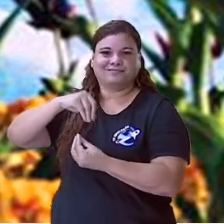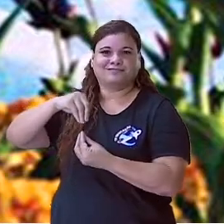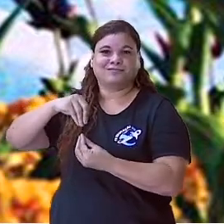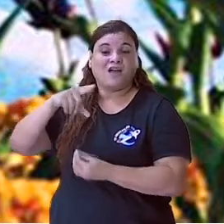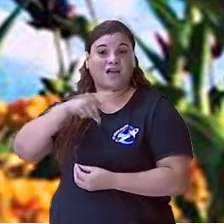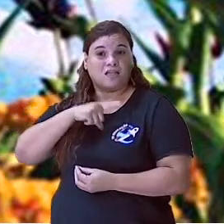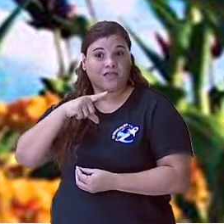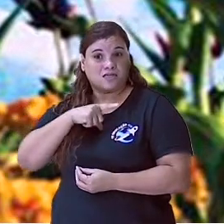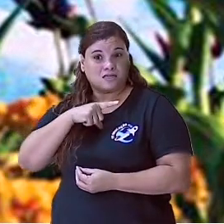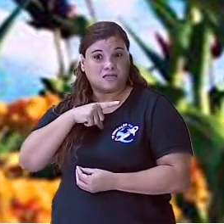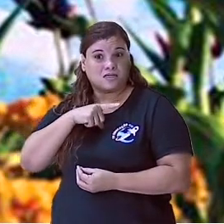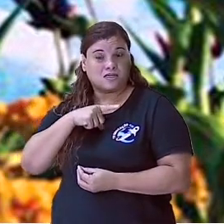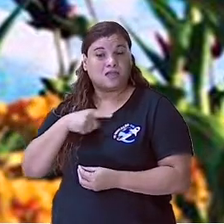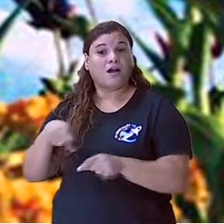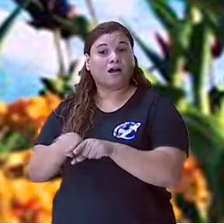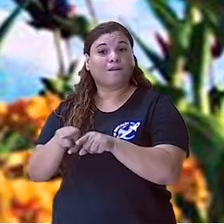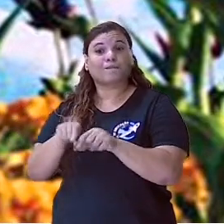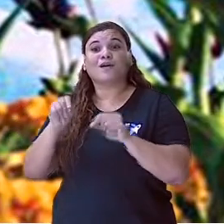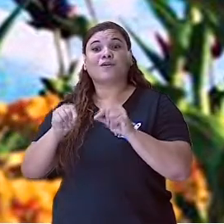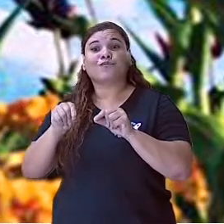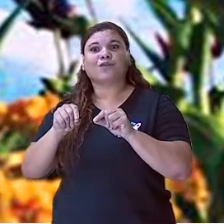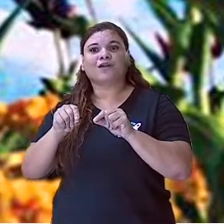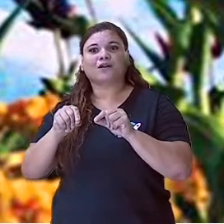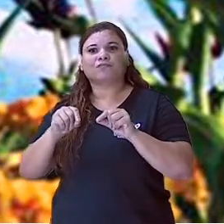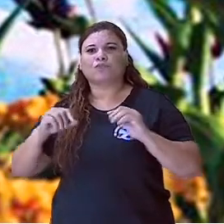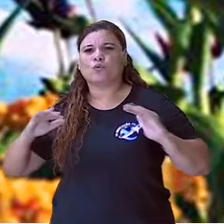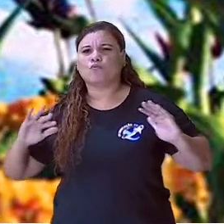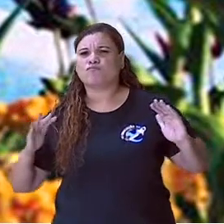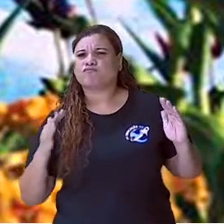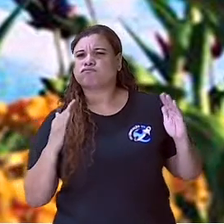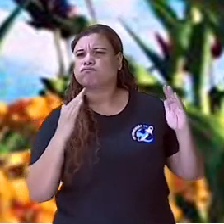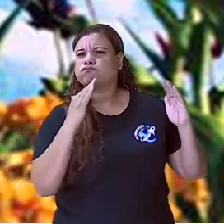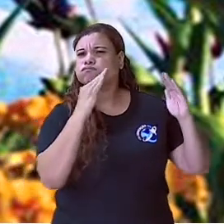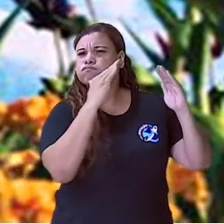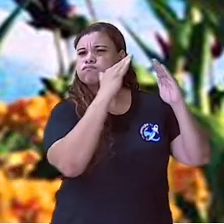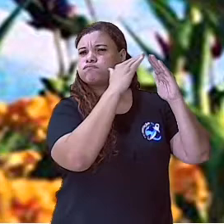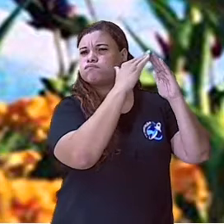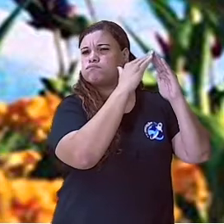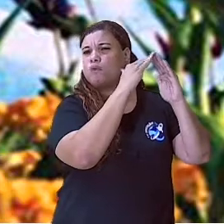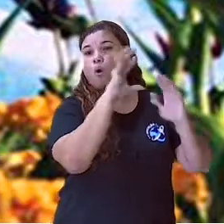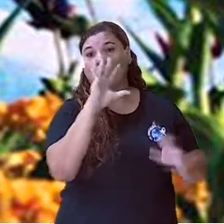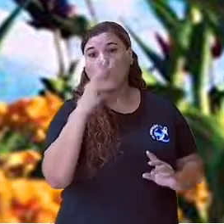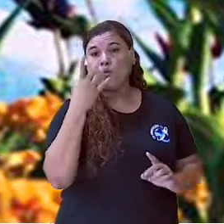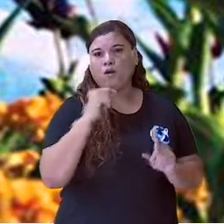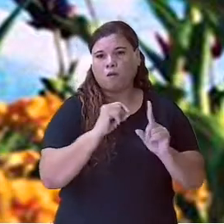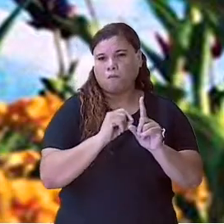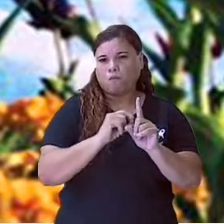as altas latitudes, nos polos, onde vai ter um clima